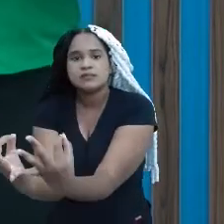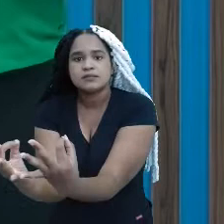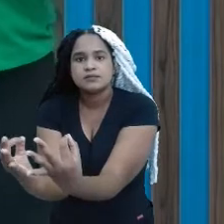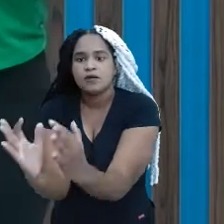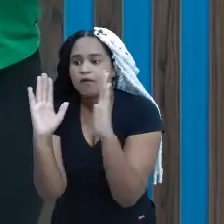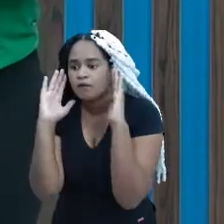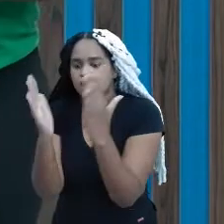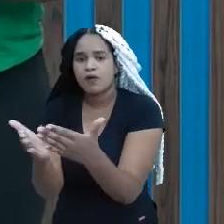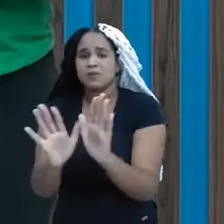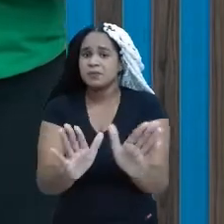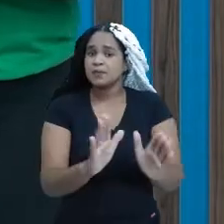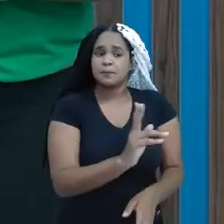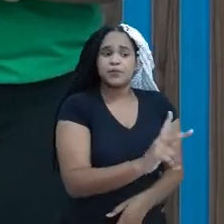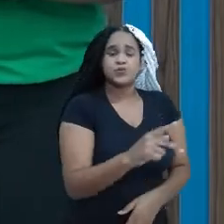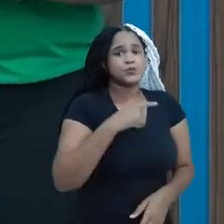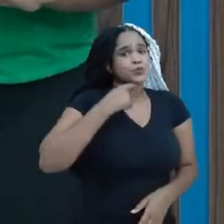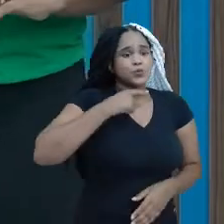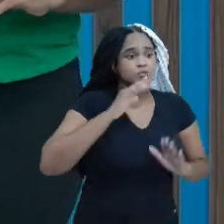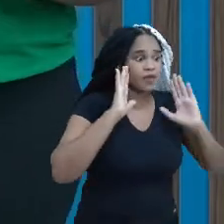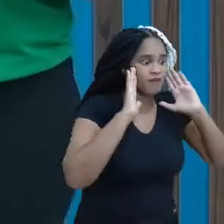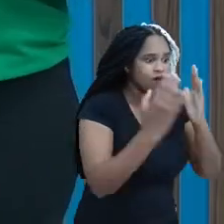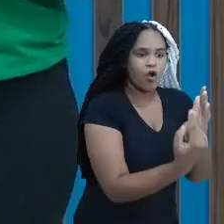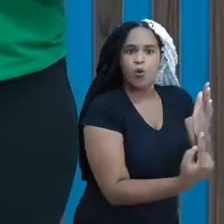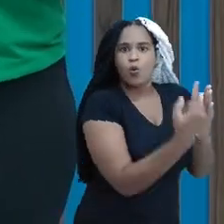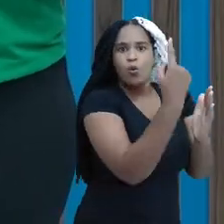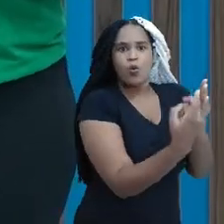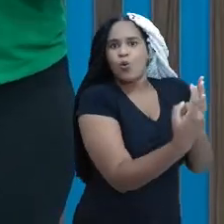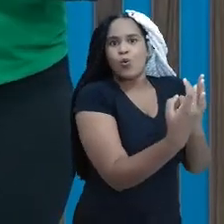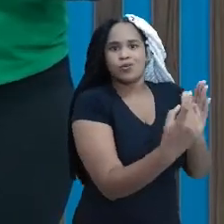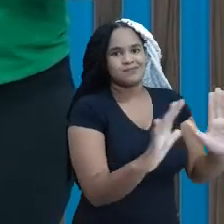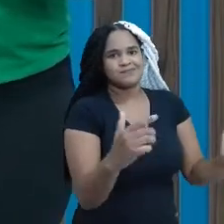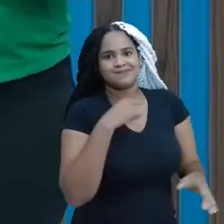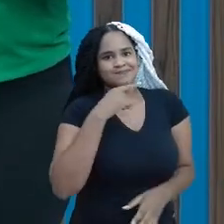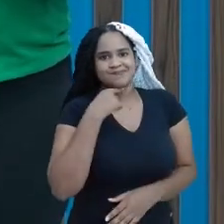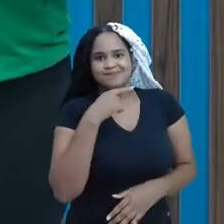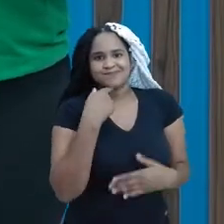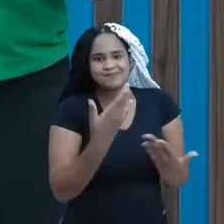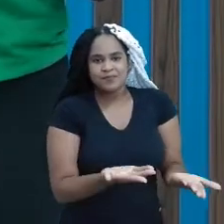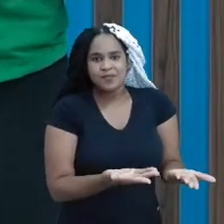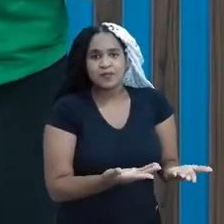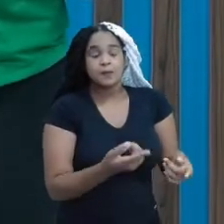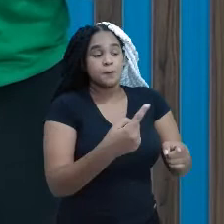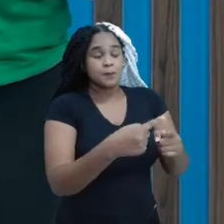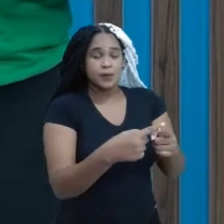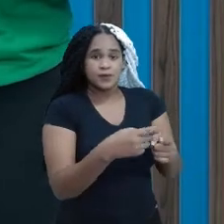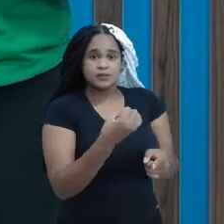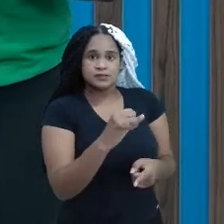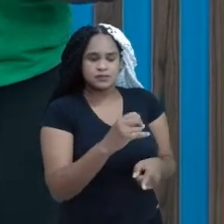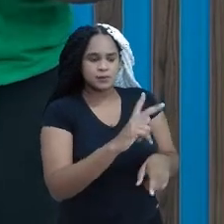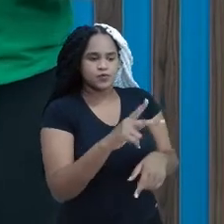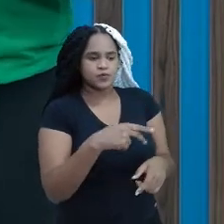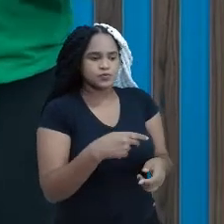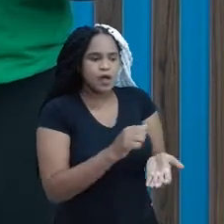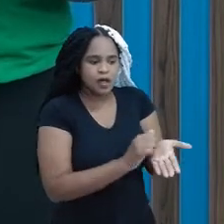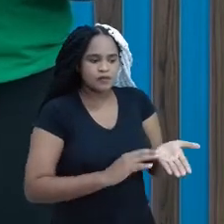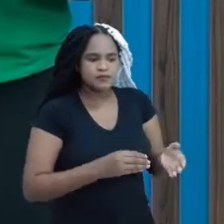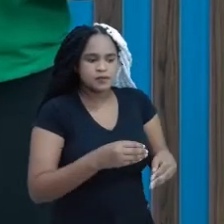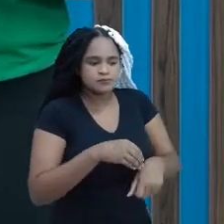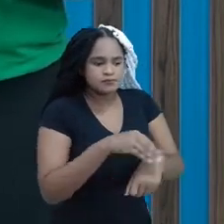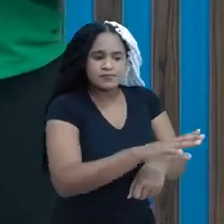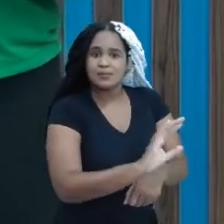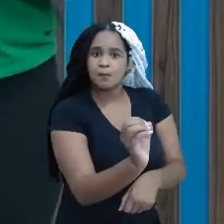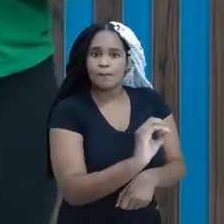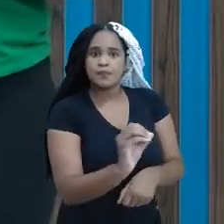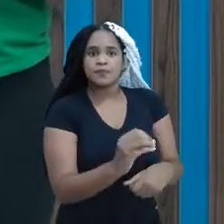a professora não colocar para ele que ele precisa fazer, vai ter consequência. O que é que ele vai fazer com esse